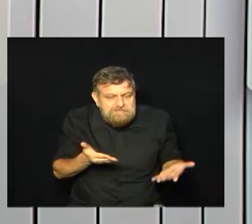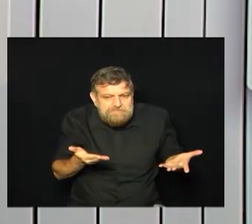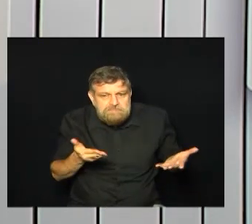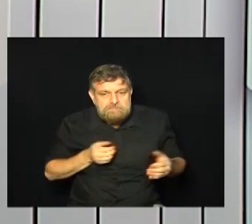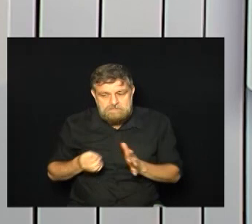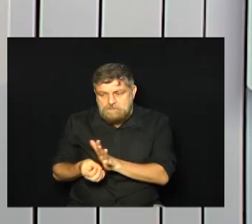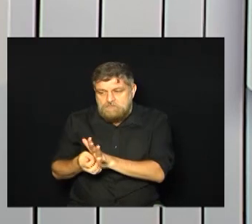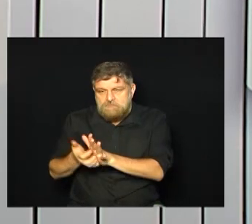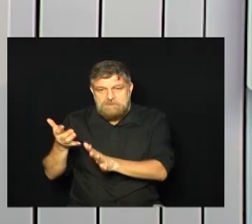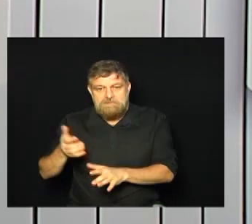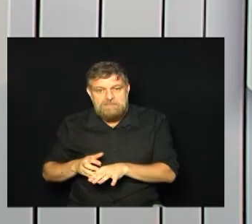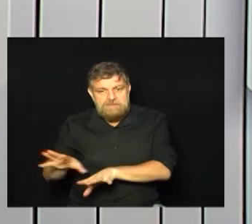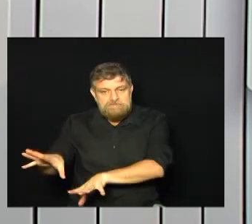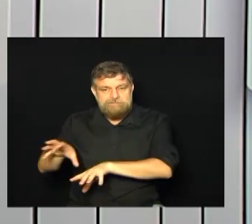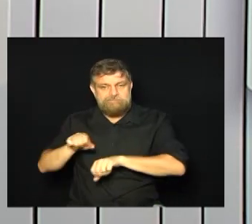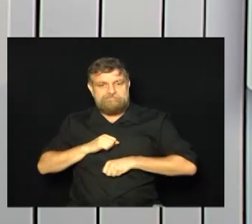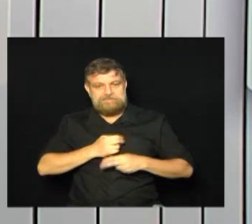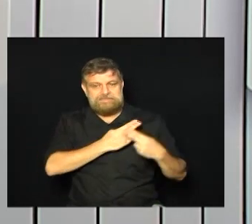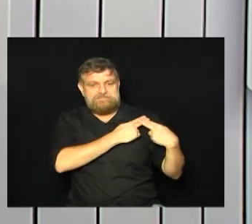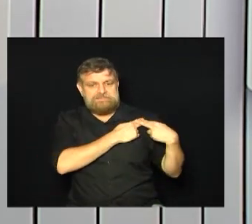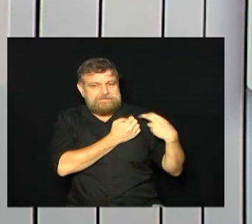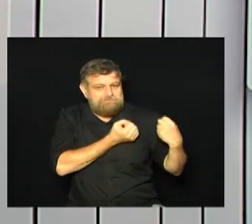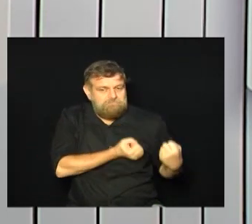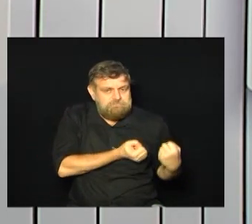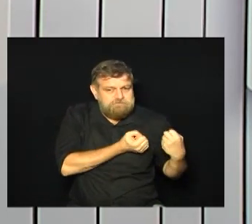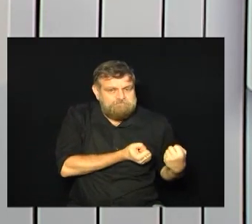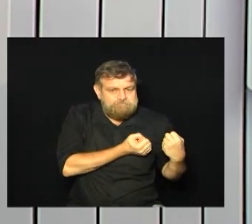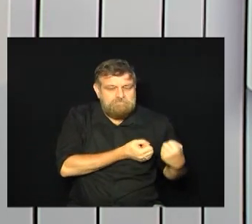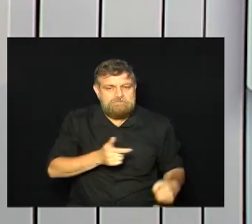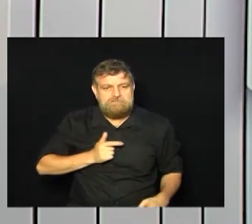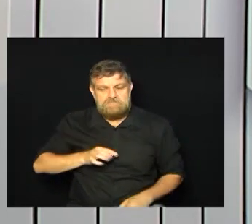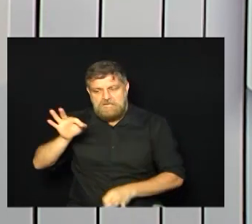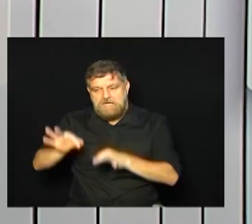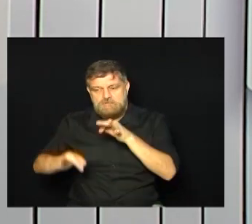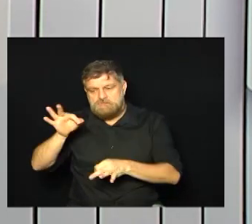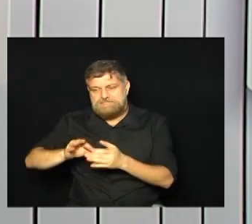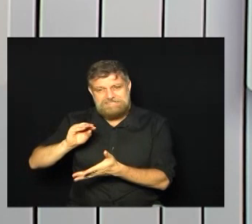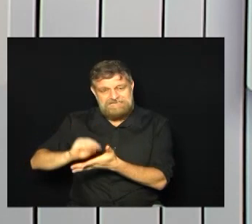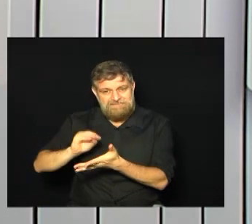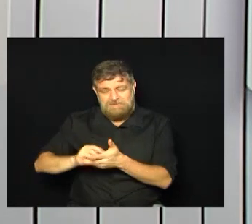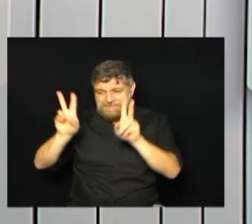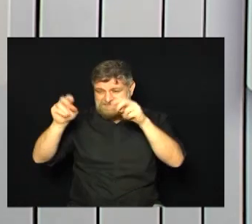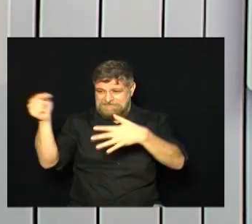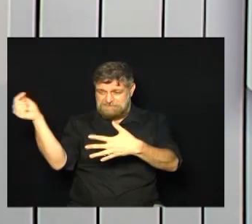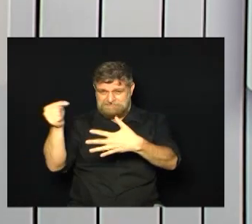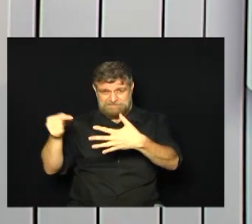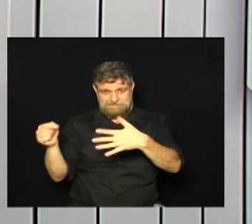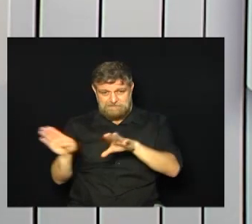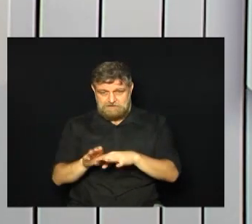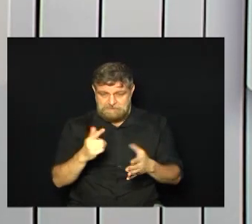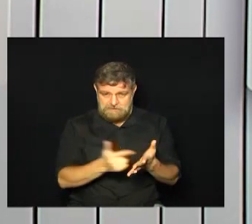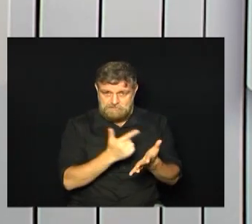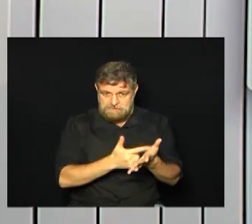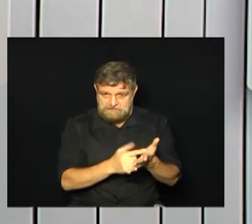ela acaba chamando para si essas responsabilidades. Essas injustiças, estes temas também são abordados